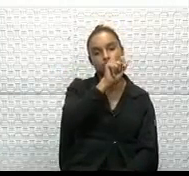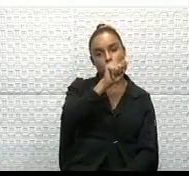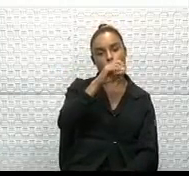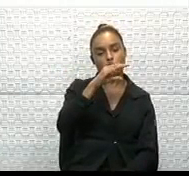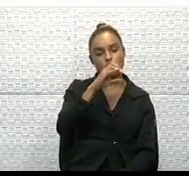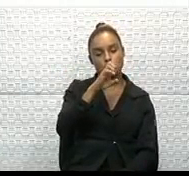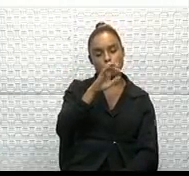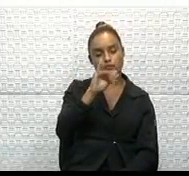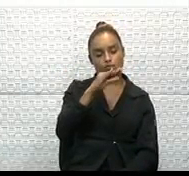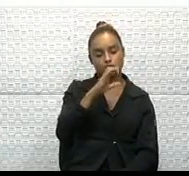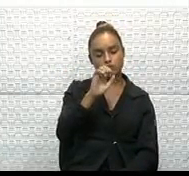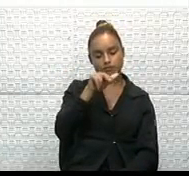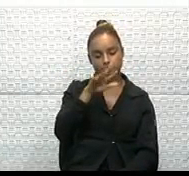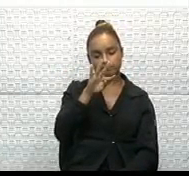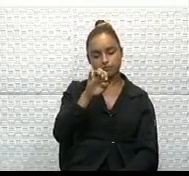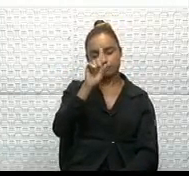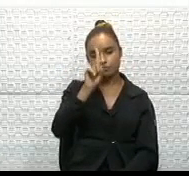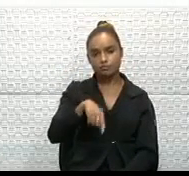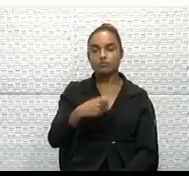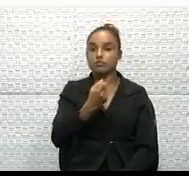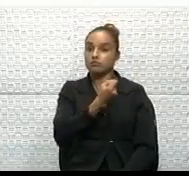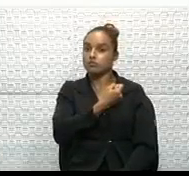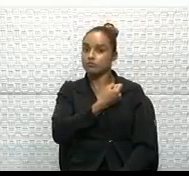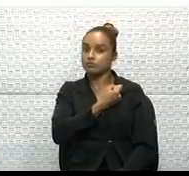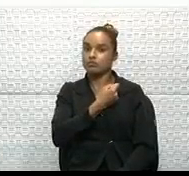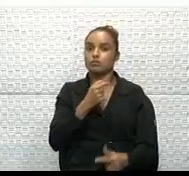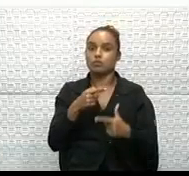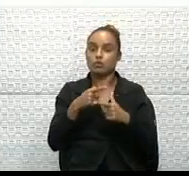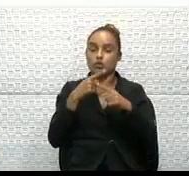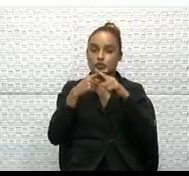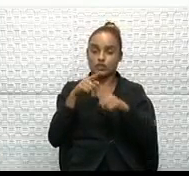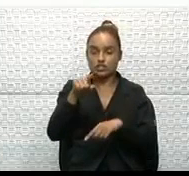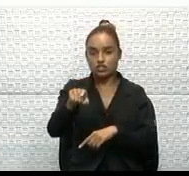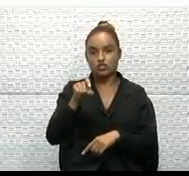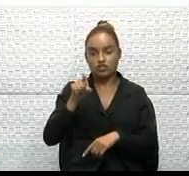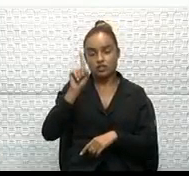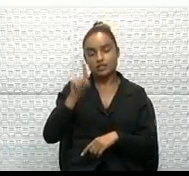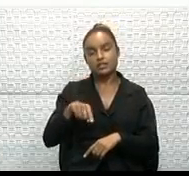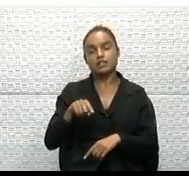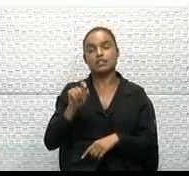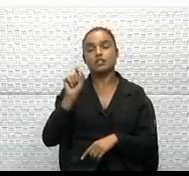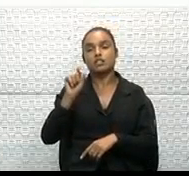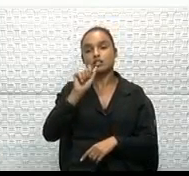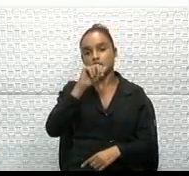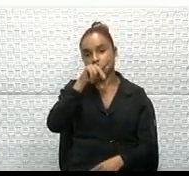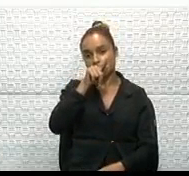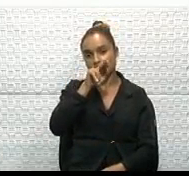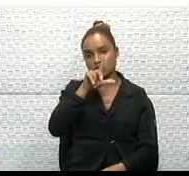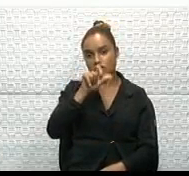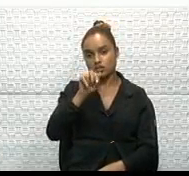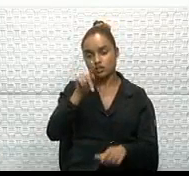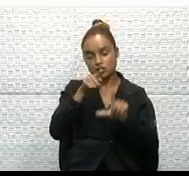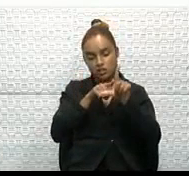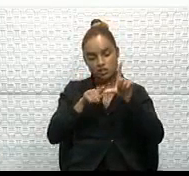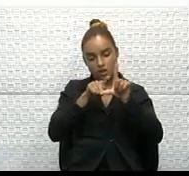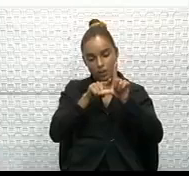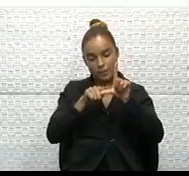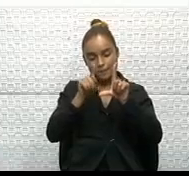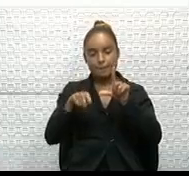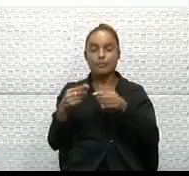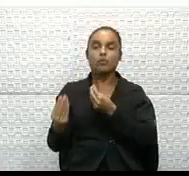o número que multiplica o x então é o coeficiente angular, e o b, que é aquele número que aparece sozinho na lei de formação,